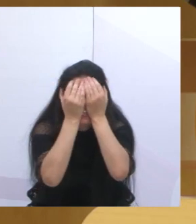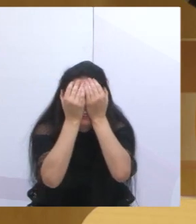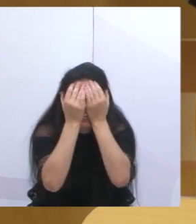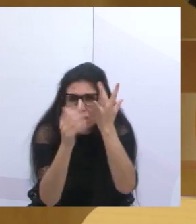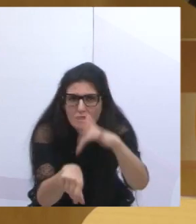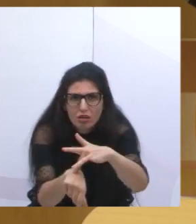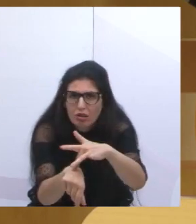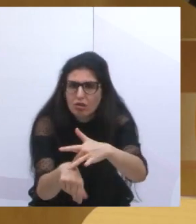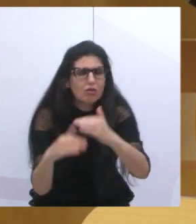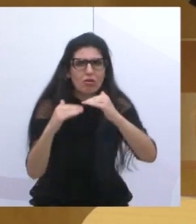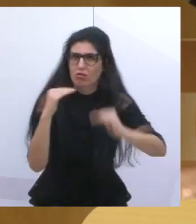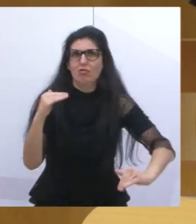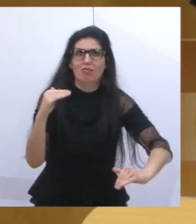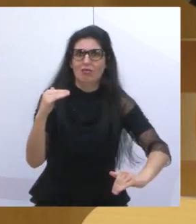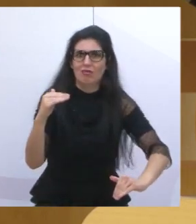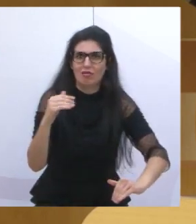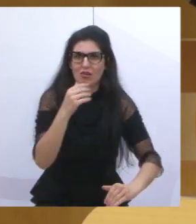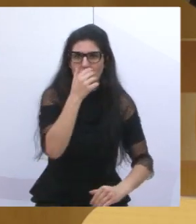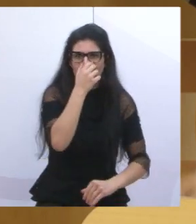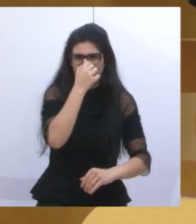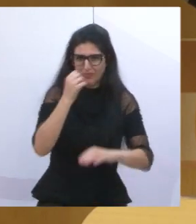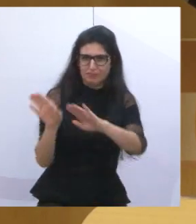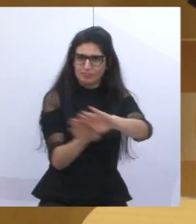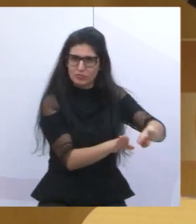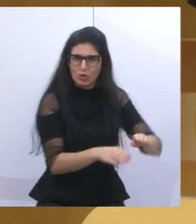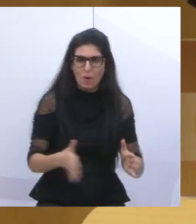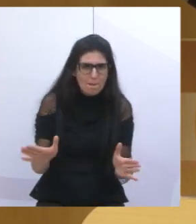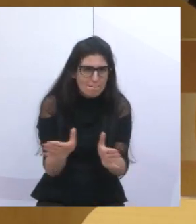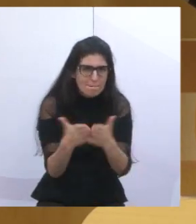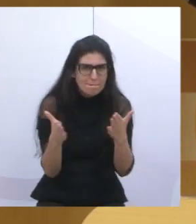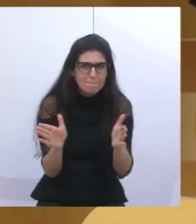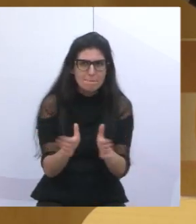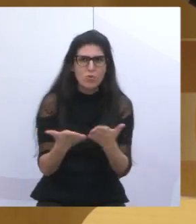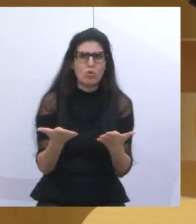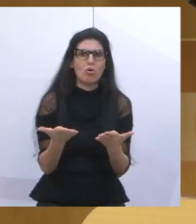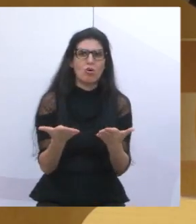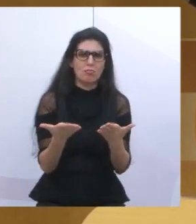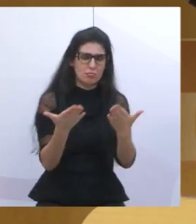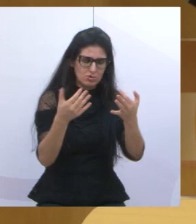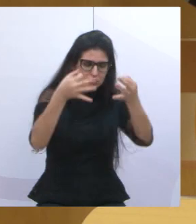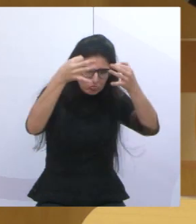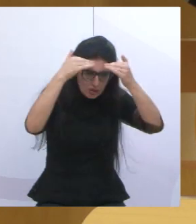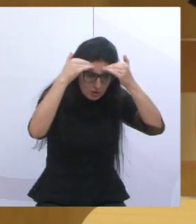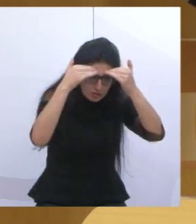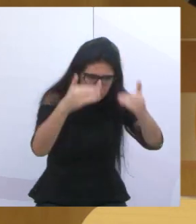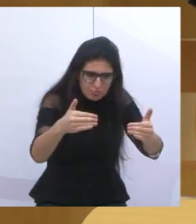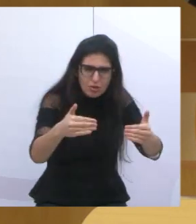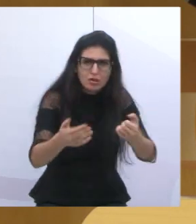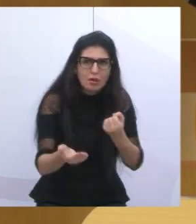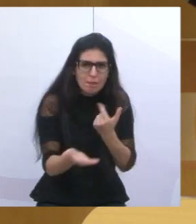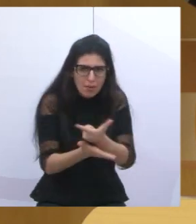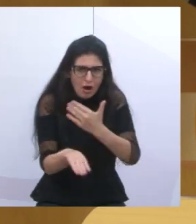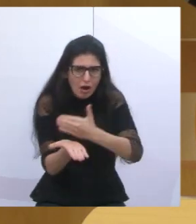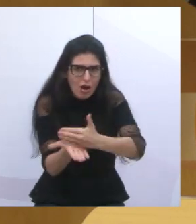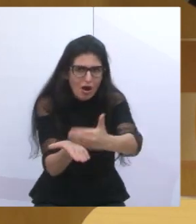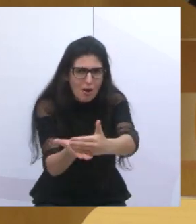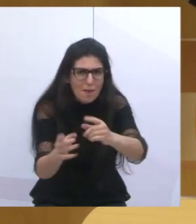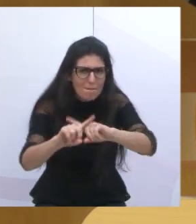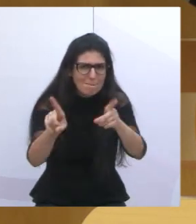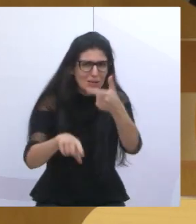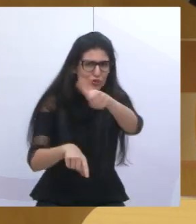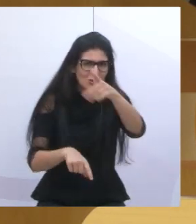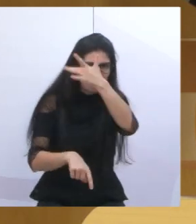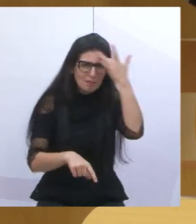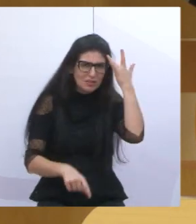mais humildes honram o seu nome. Mas o especulador, ele sabe que mais cedo ou mais tarde o governo dá um jeito de fazer um projetinho desse aqui